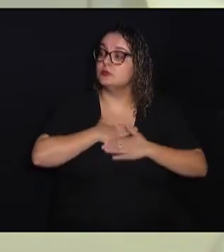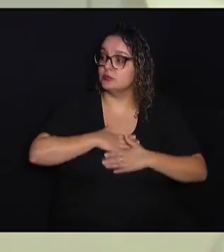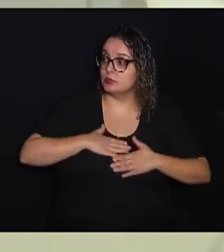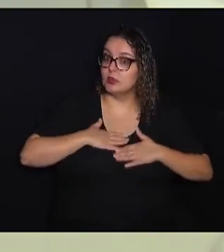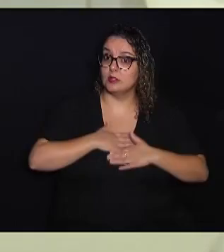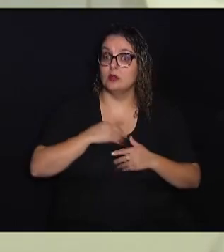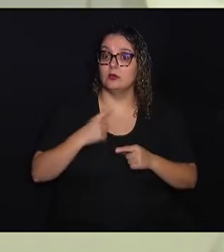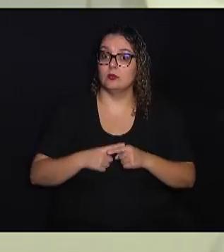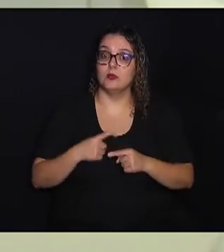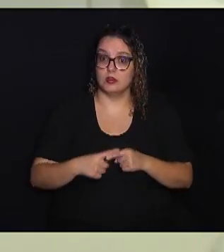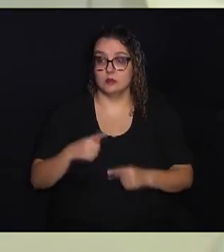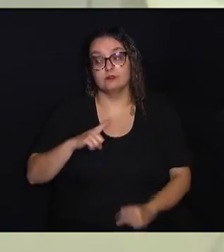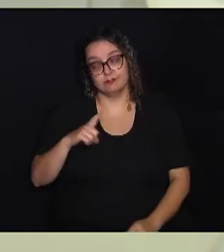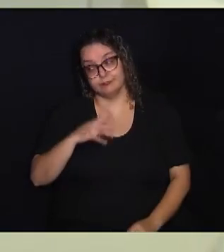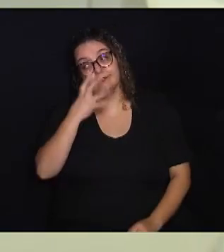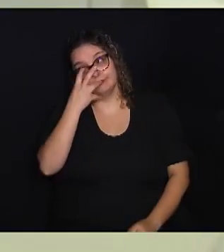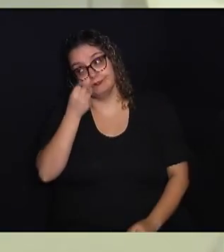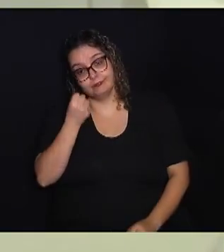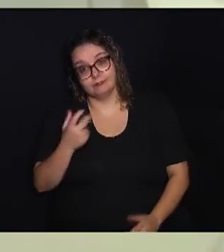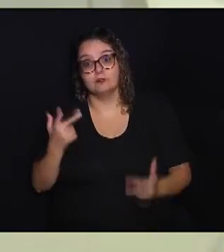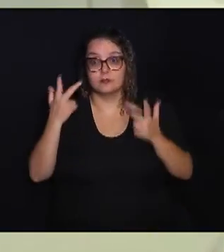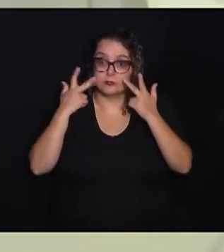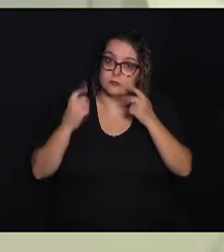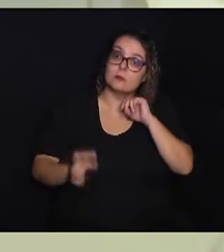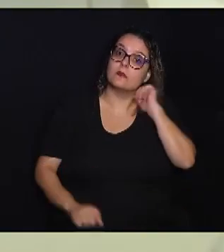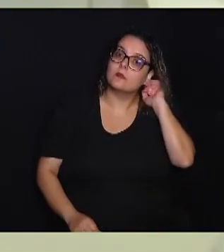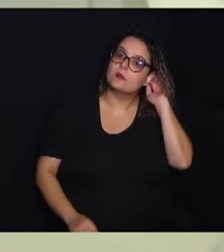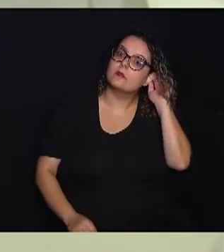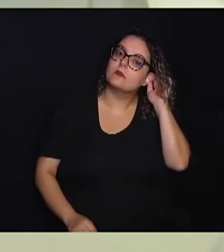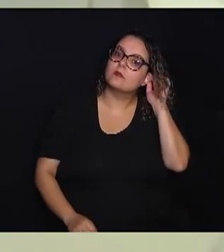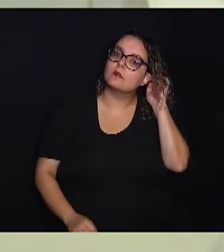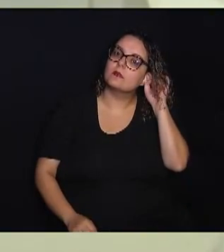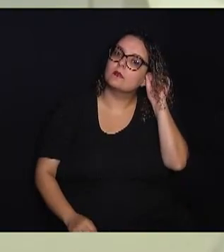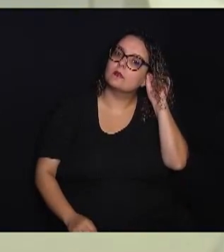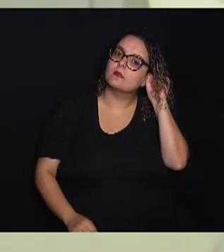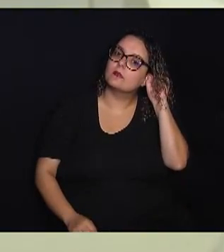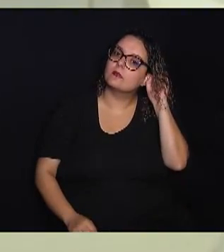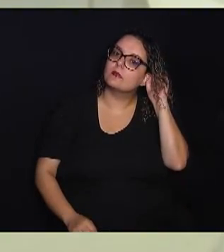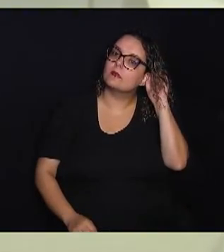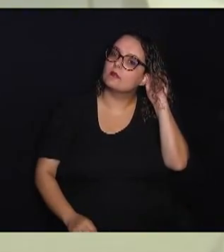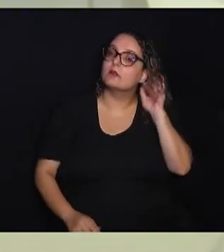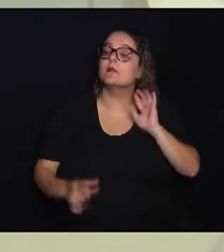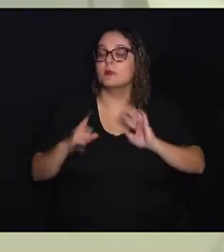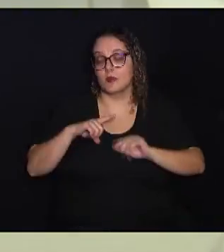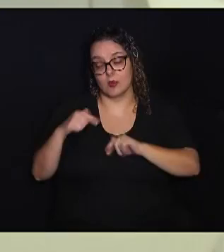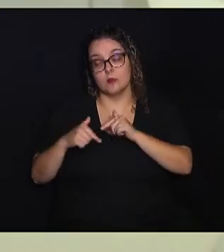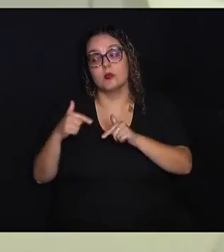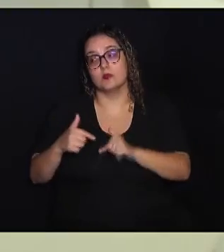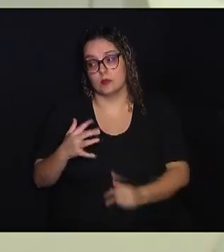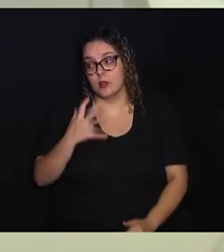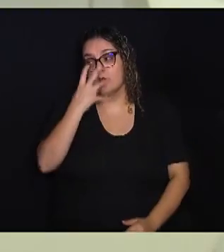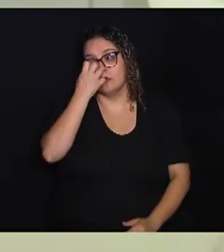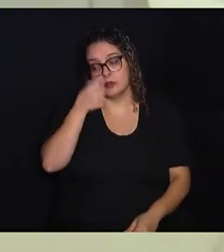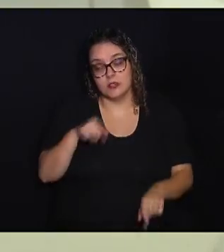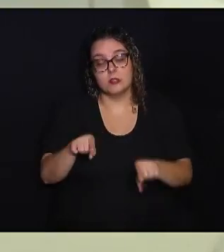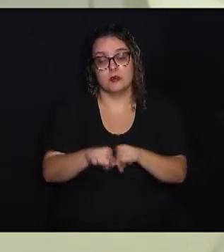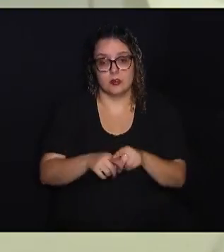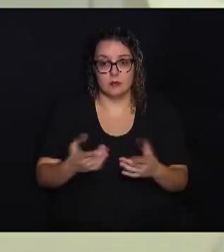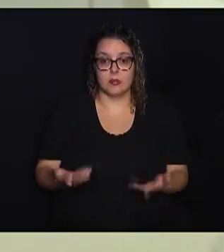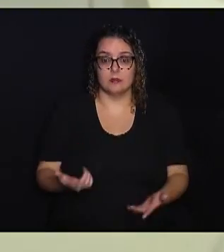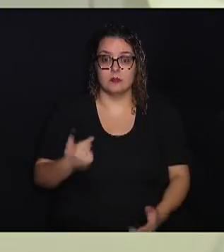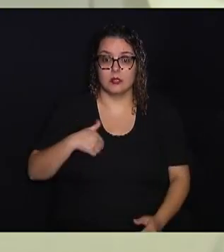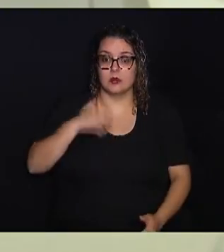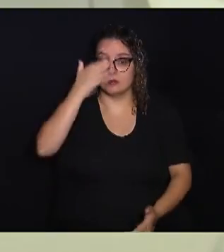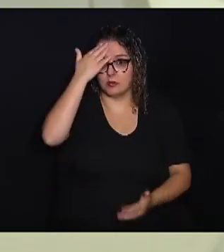porque existe frustração. Existe frustração. Temos que trabalhar com a frustração. Isso é fato. Mas eu acredito